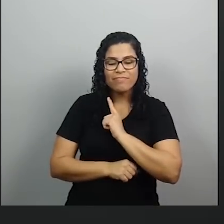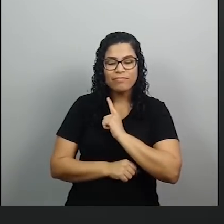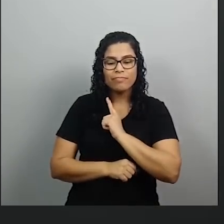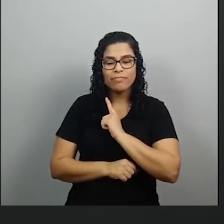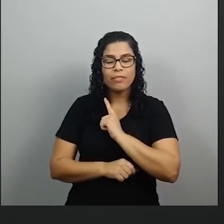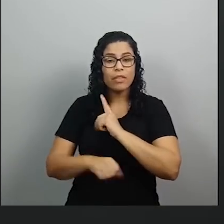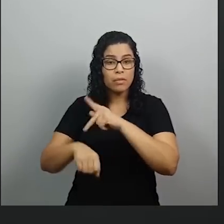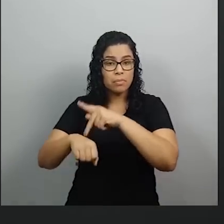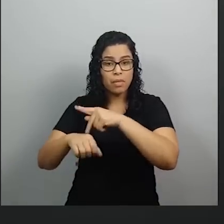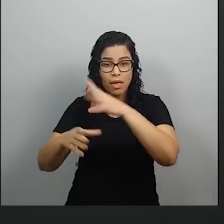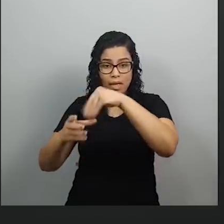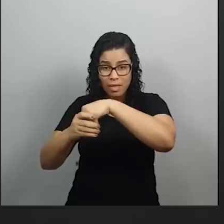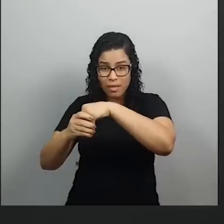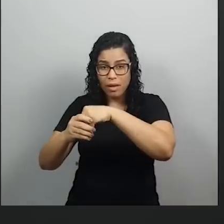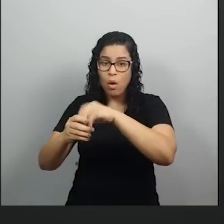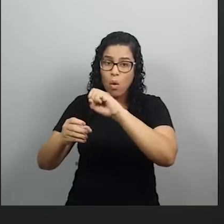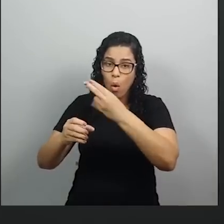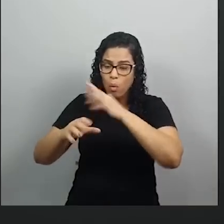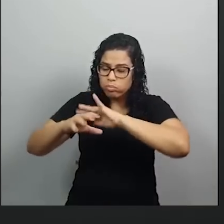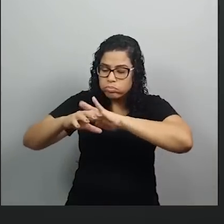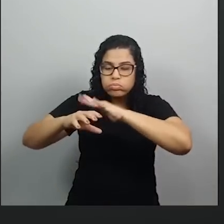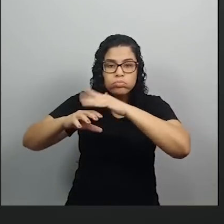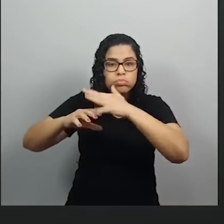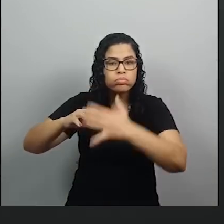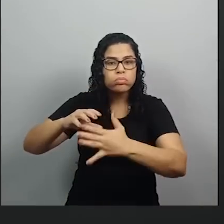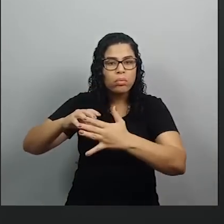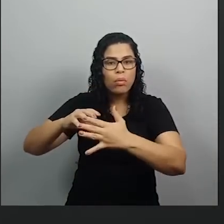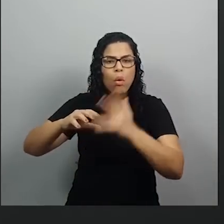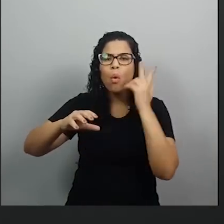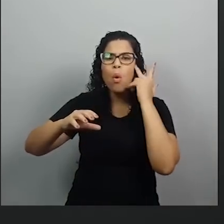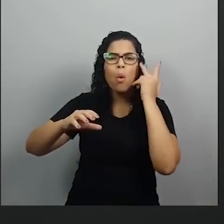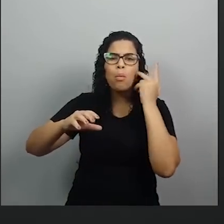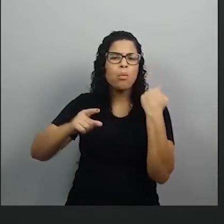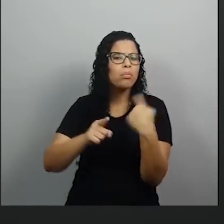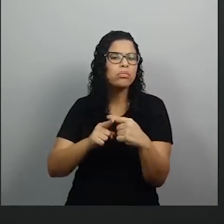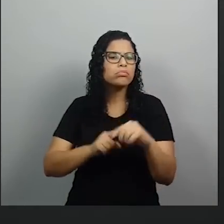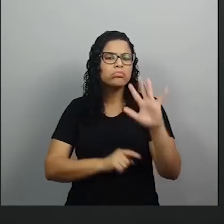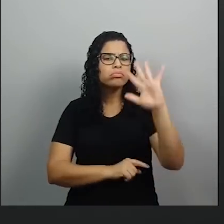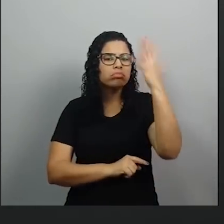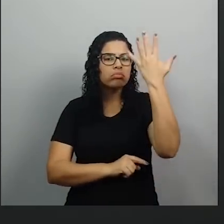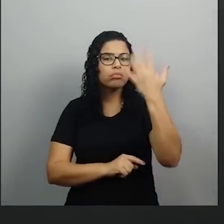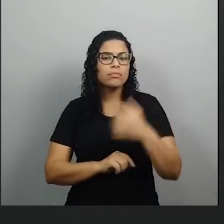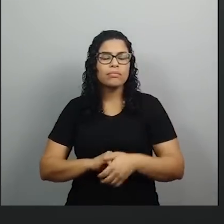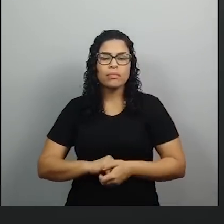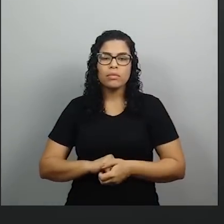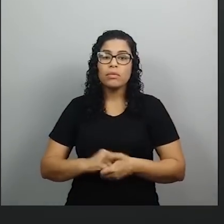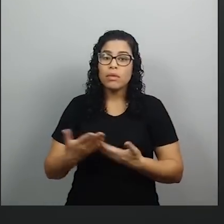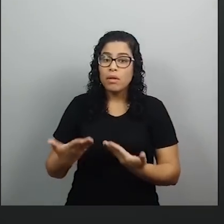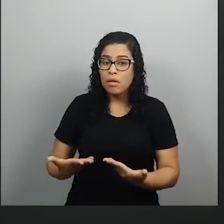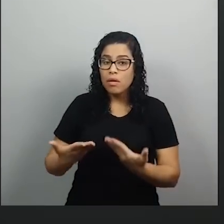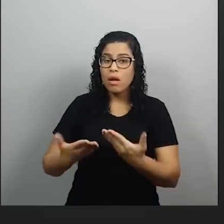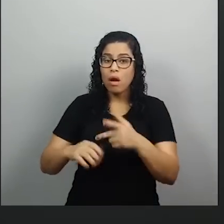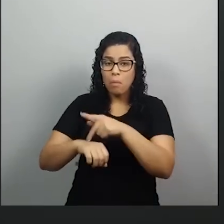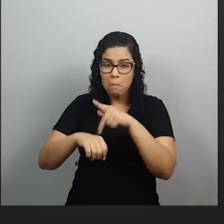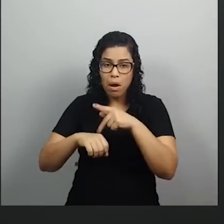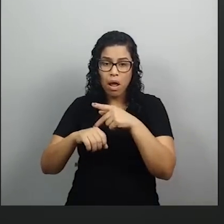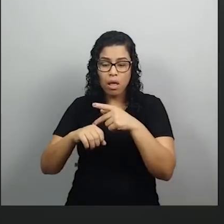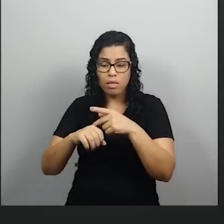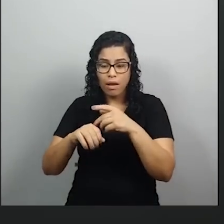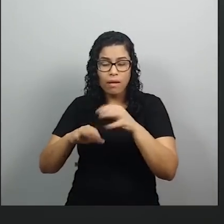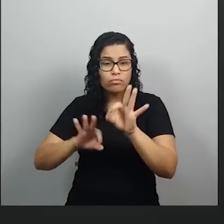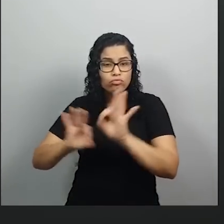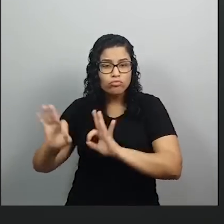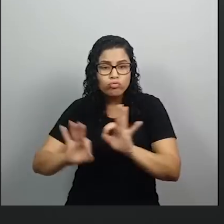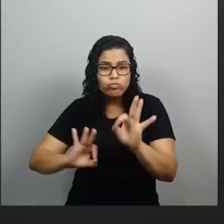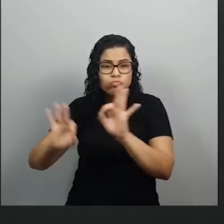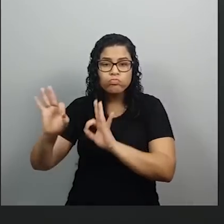rocha sedimentar isso vai ser mais comum? Porque é uma rocha que ela se forma pela deposição de sedimentos de